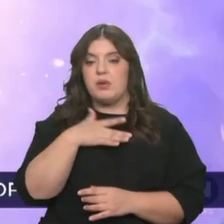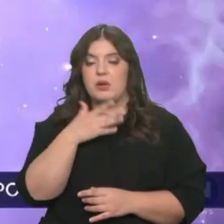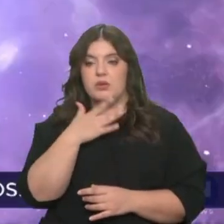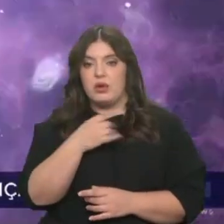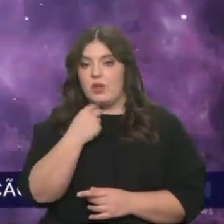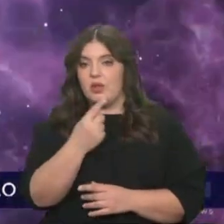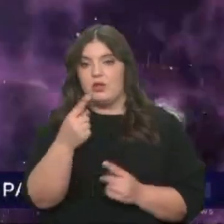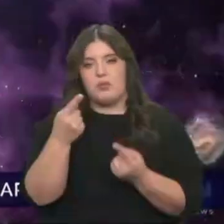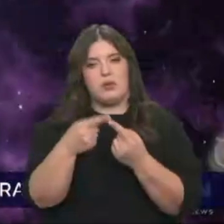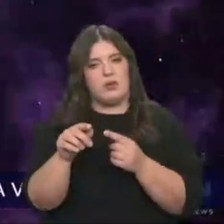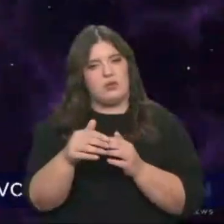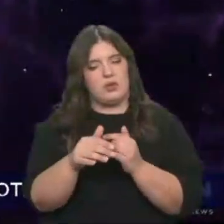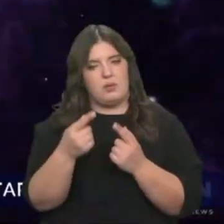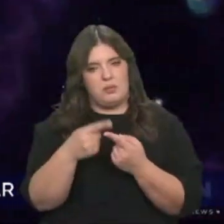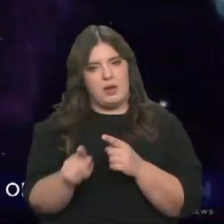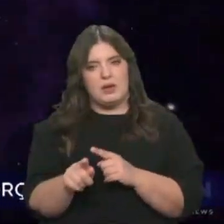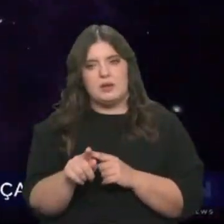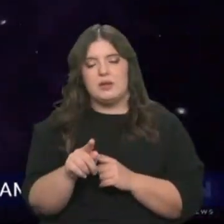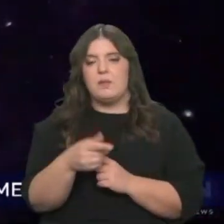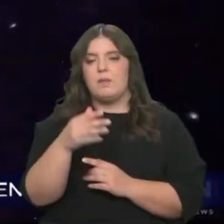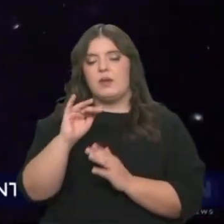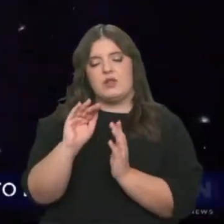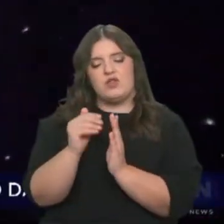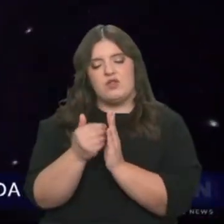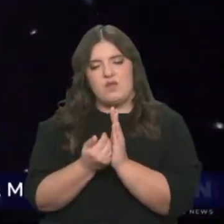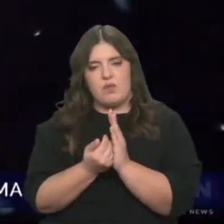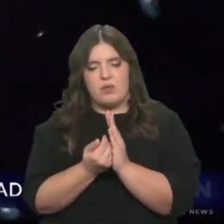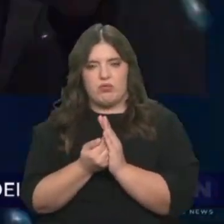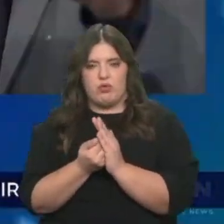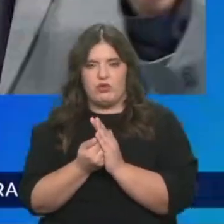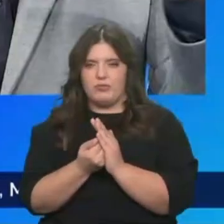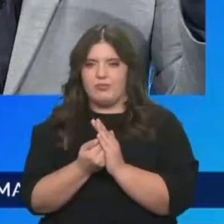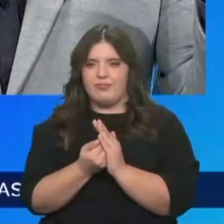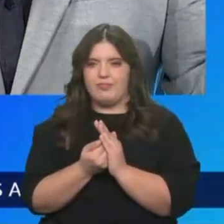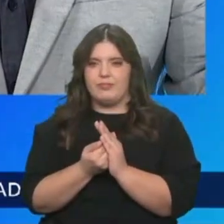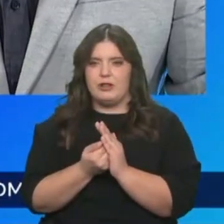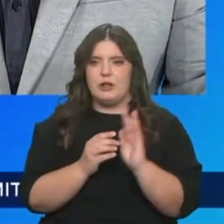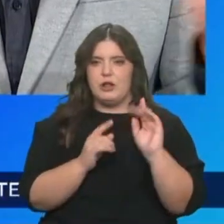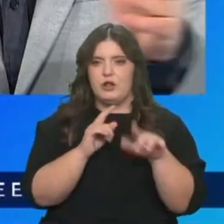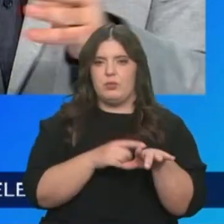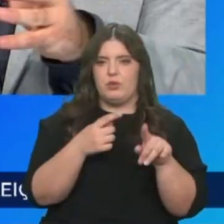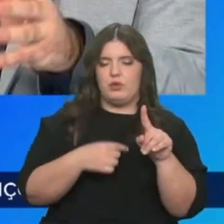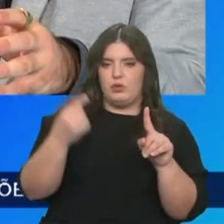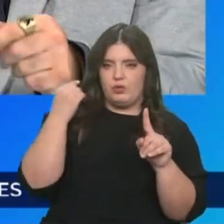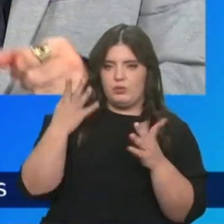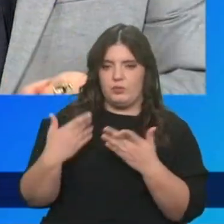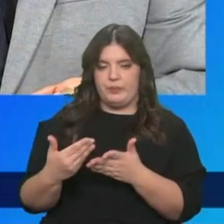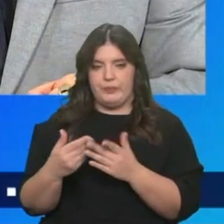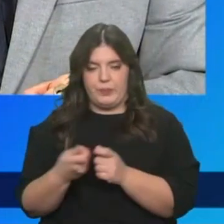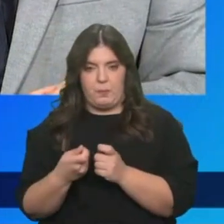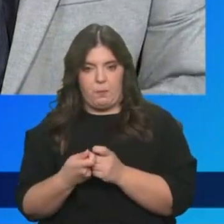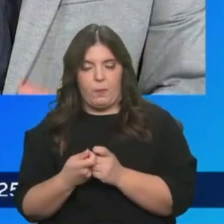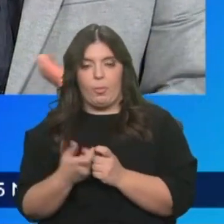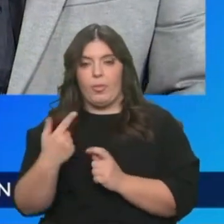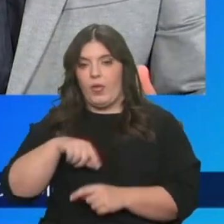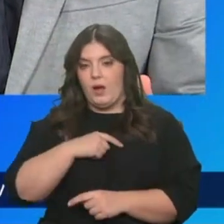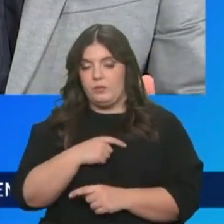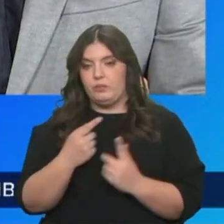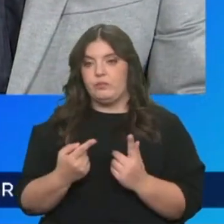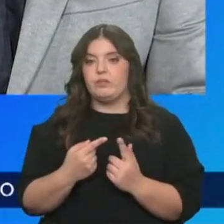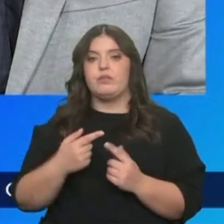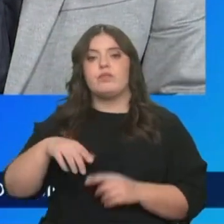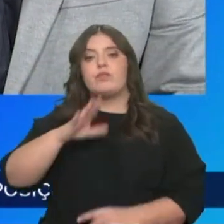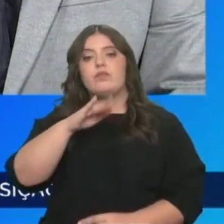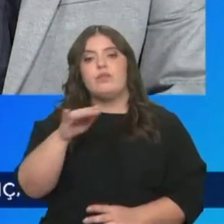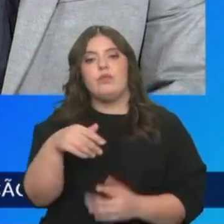uma discrepância nestas deformações, nestes poços gravitacionais entre o período mais distante e o período mais próximo de nós. Do que é que os